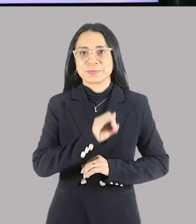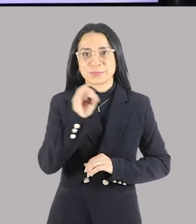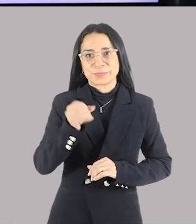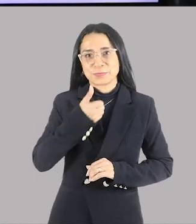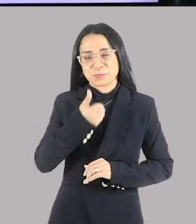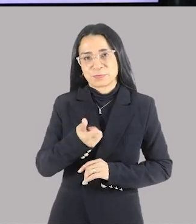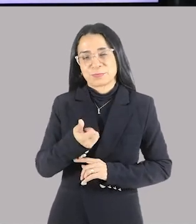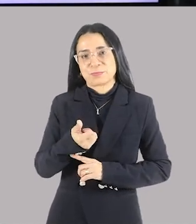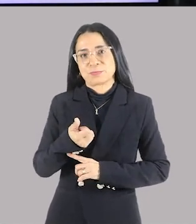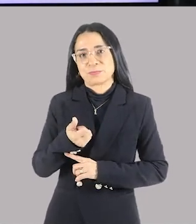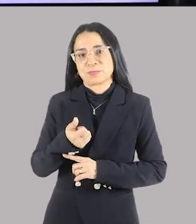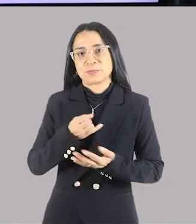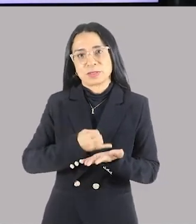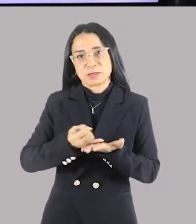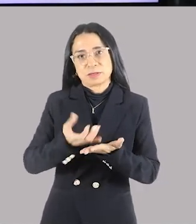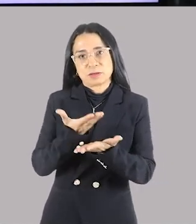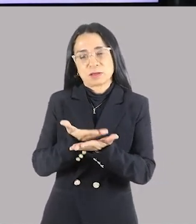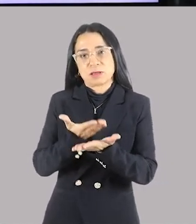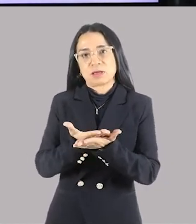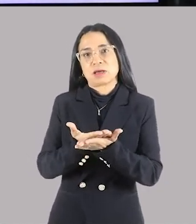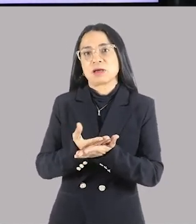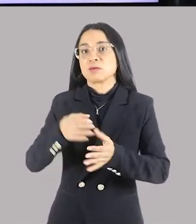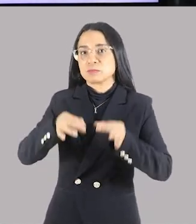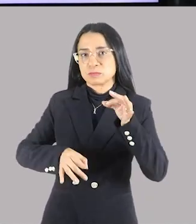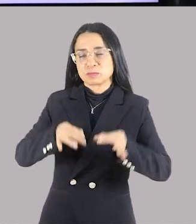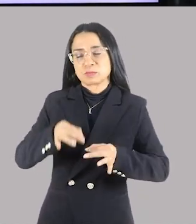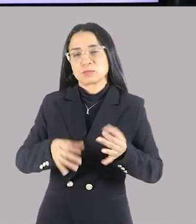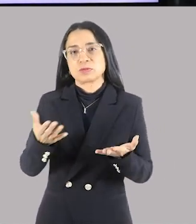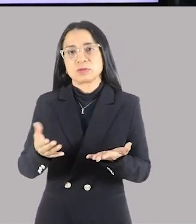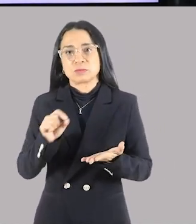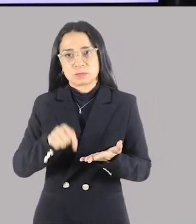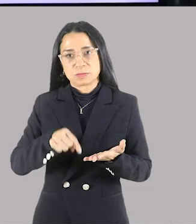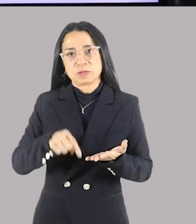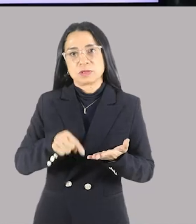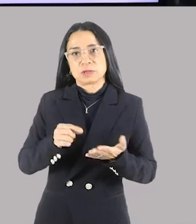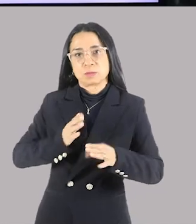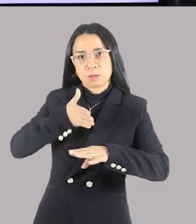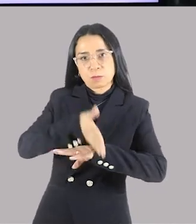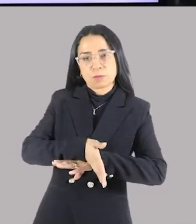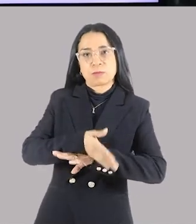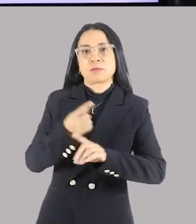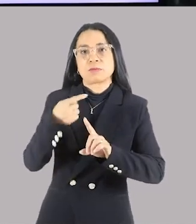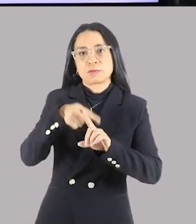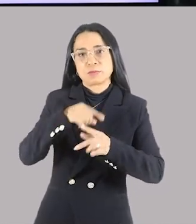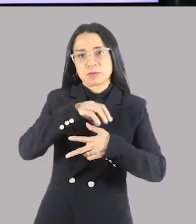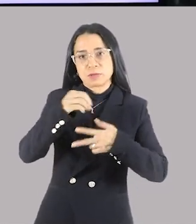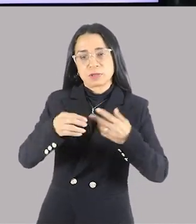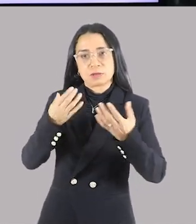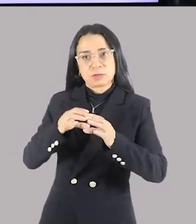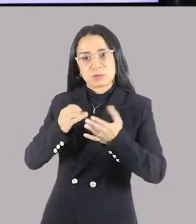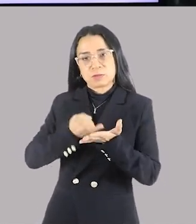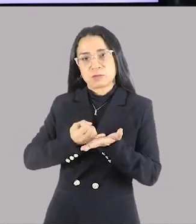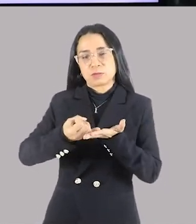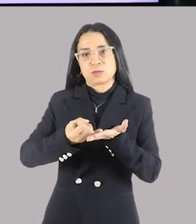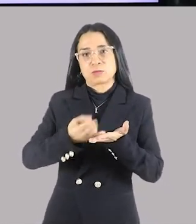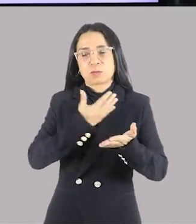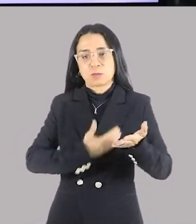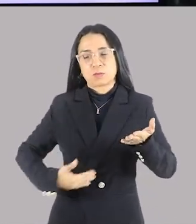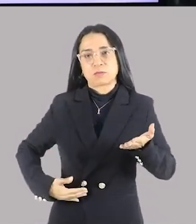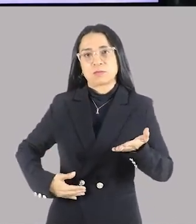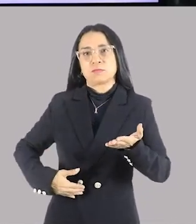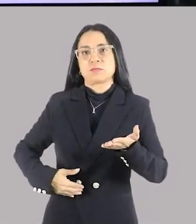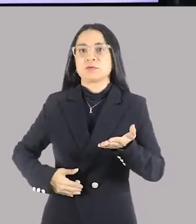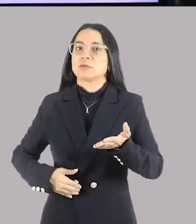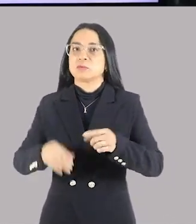Olá, tudo bem? Vamos iniciar mais uma aula de noções do direito aqui no Aprova Mais Enem dos Concursos, uma iniciativa do Governo do